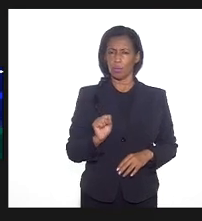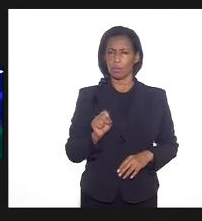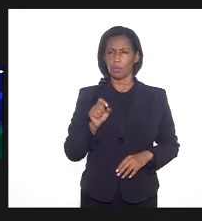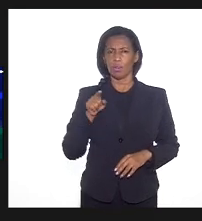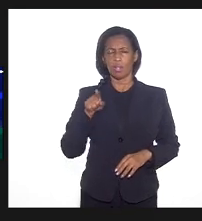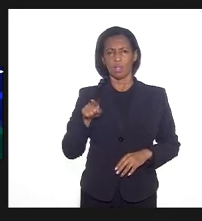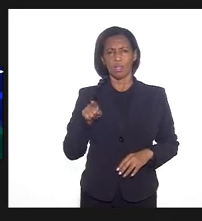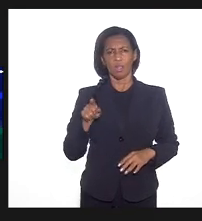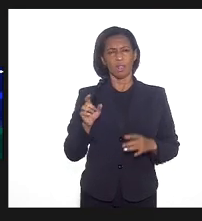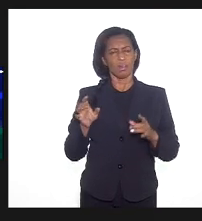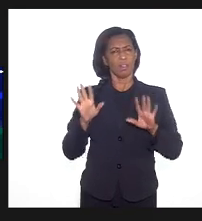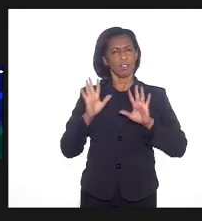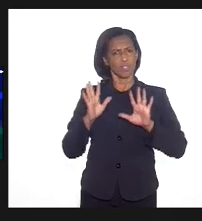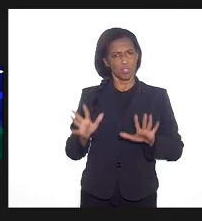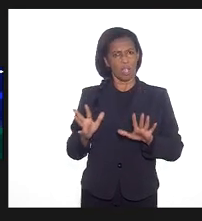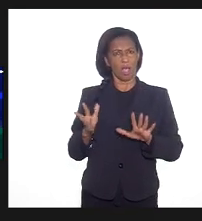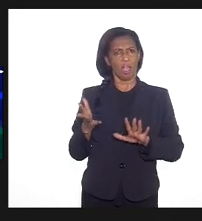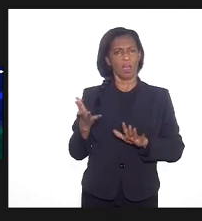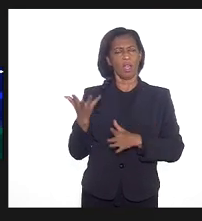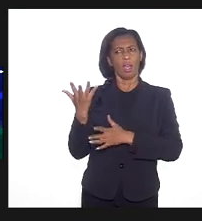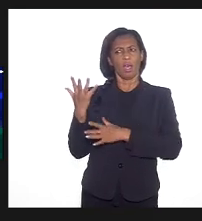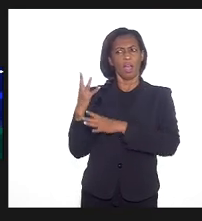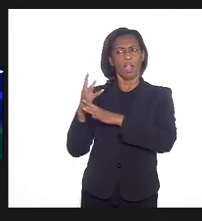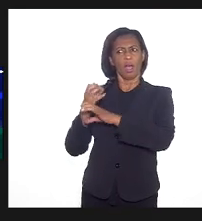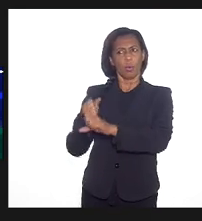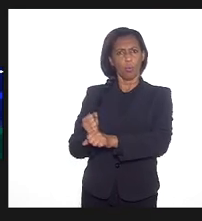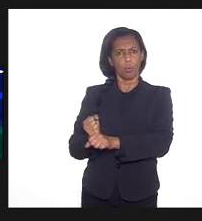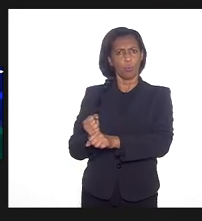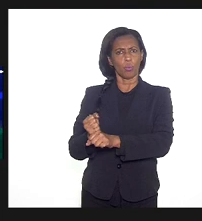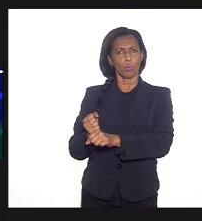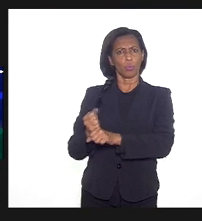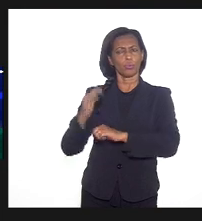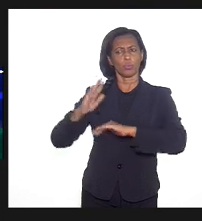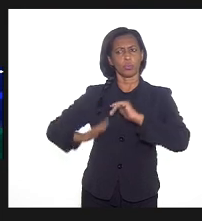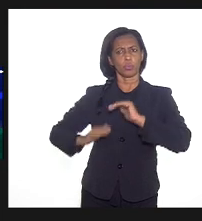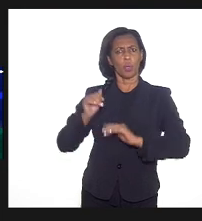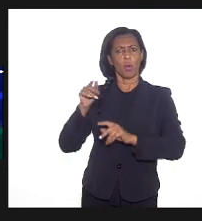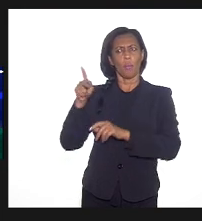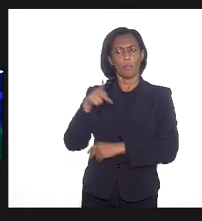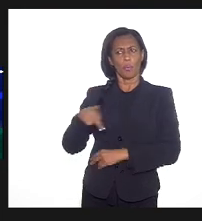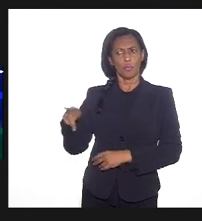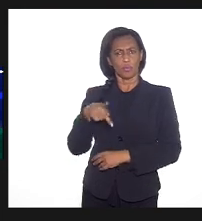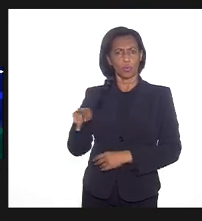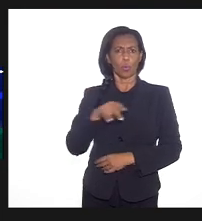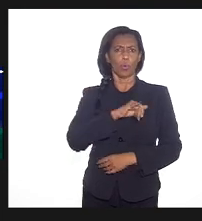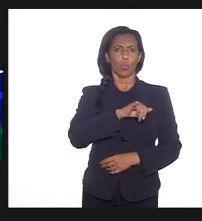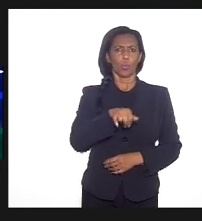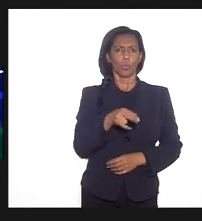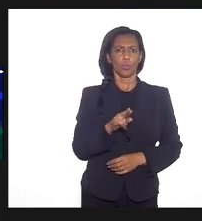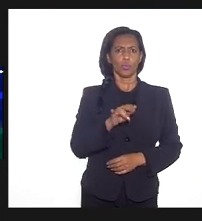permitiu o acúmulo de cargo para professores juízes e médicos